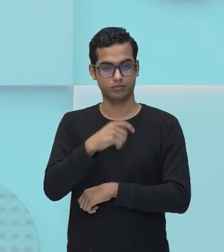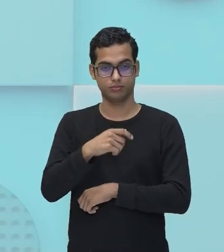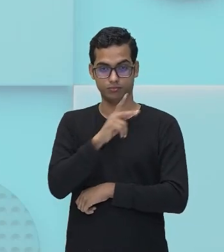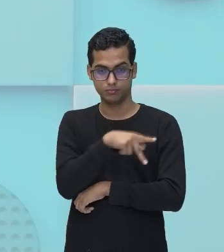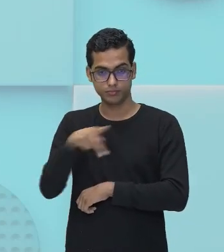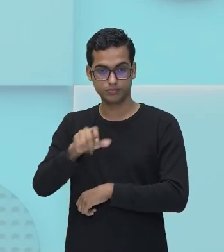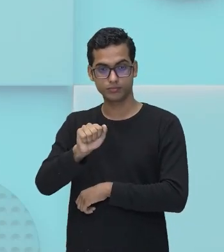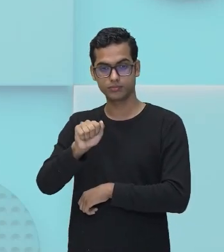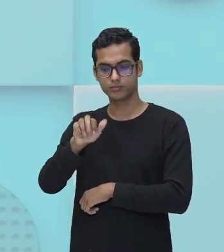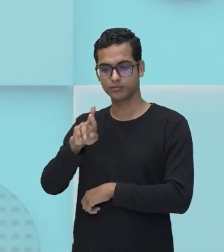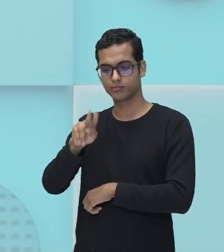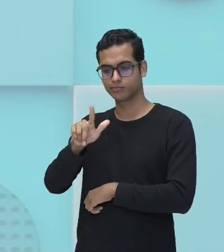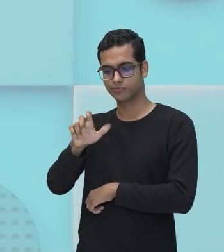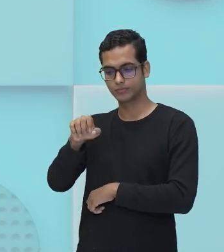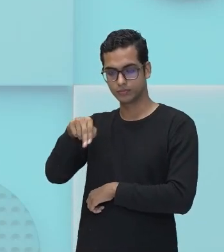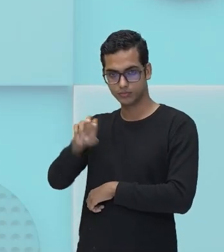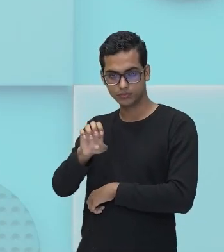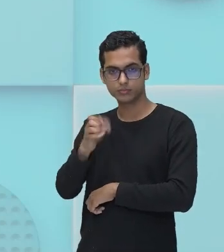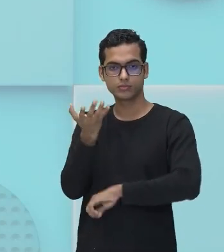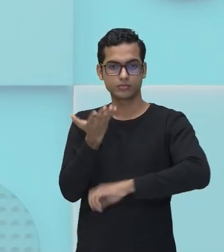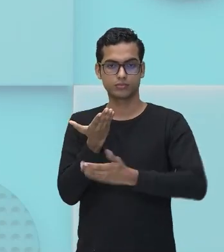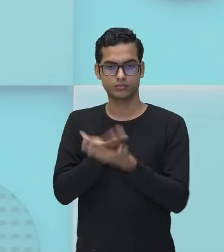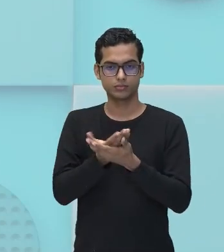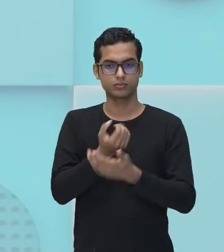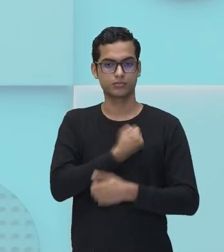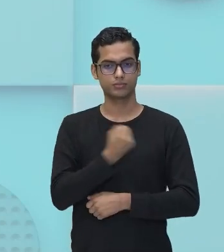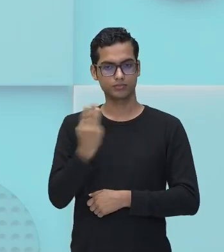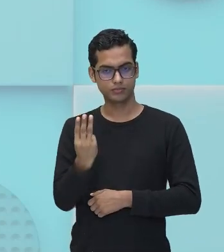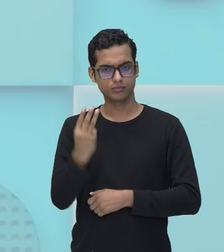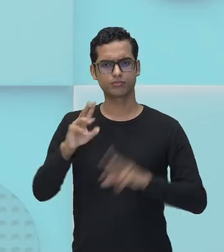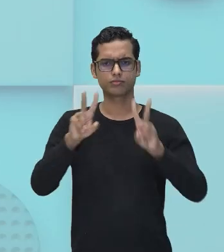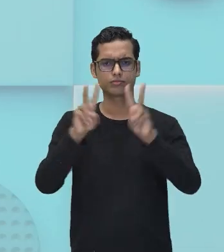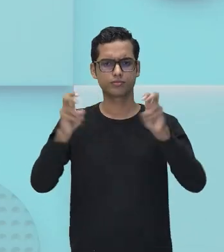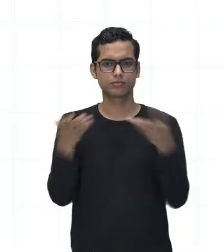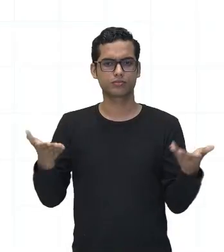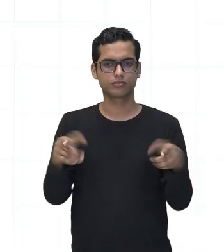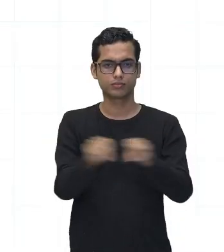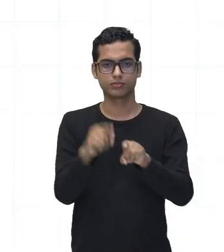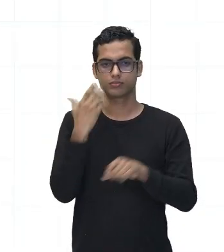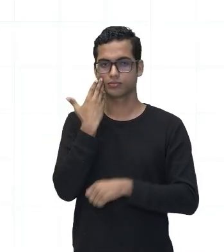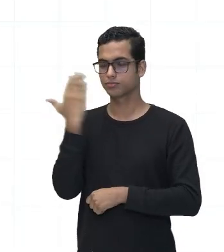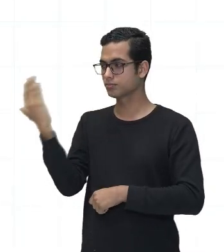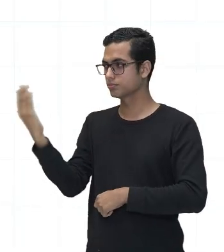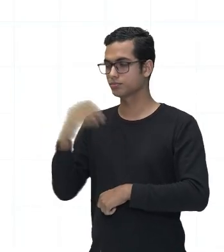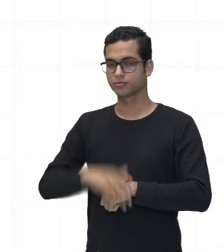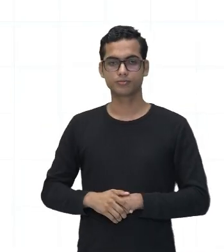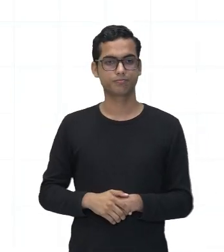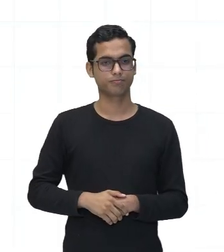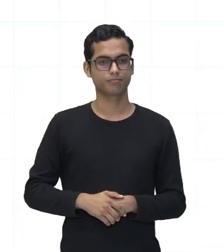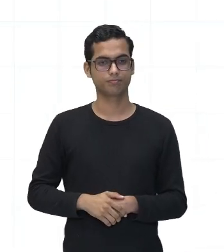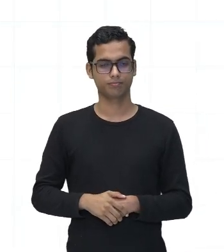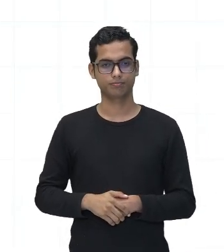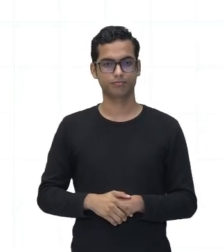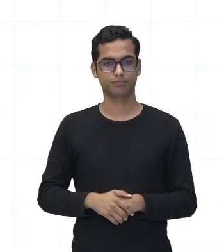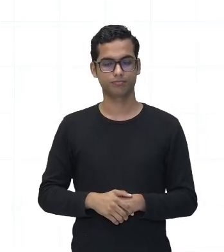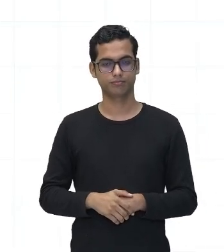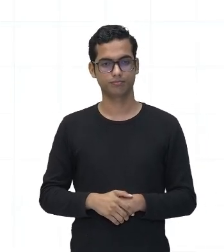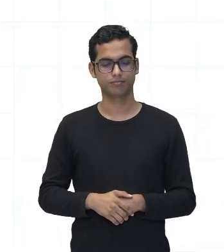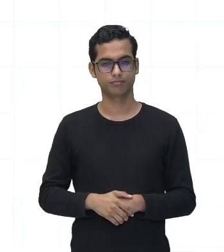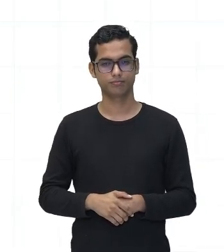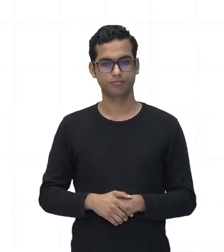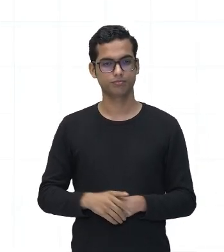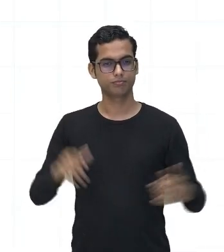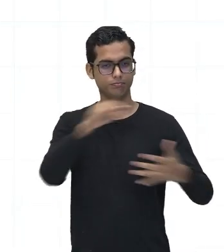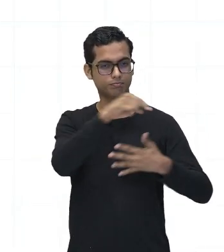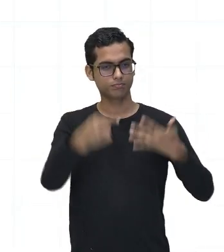vou acompanhá-los nesta aula que tem como objeto de conhecimento. A nossa aula é a 3, o